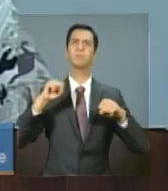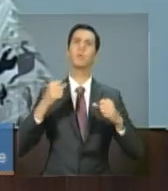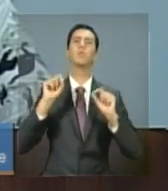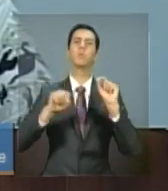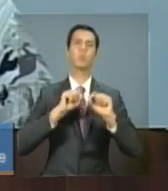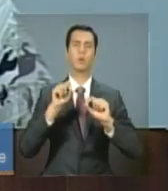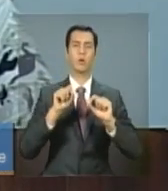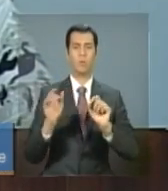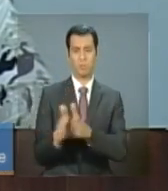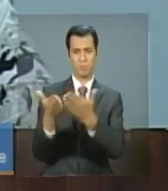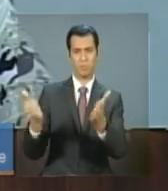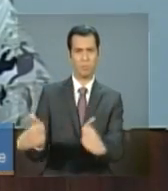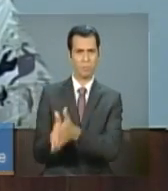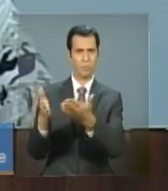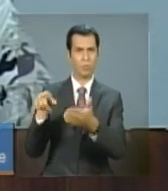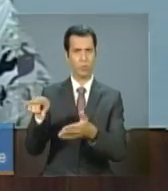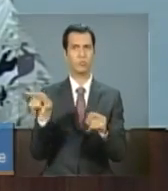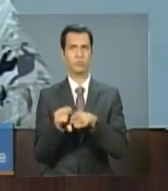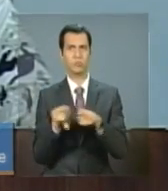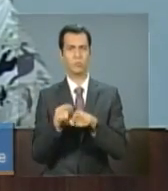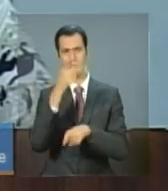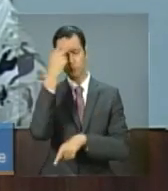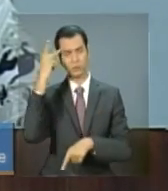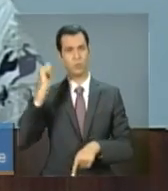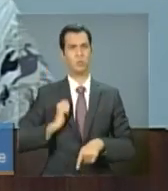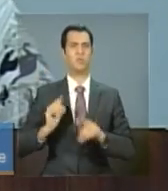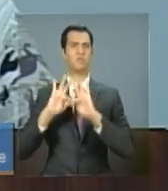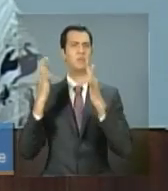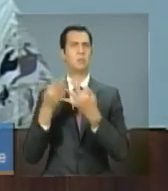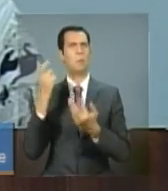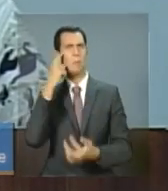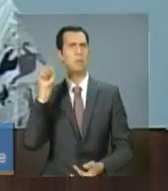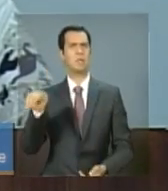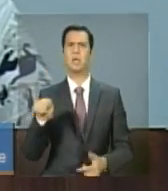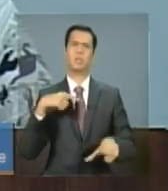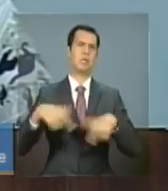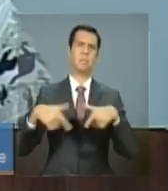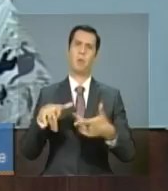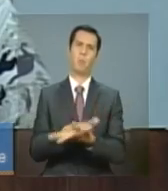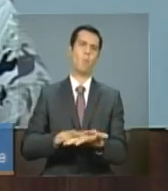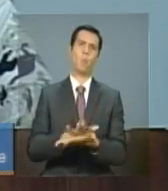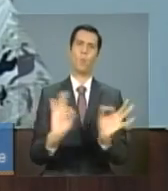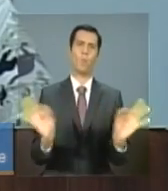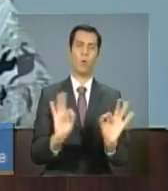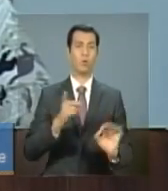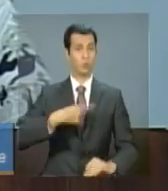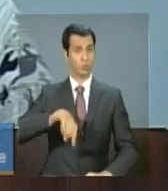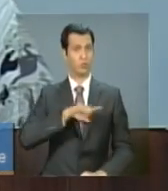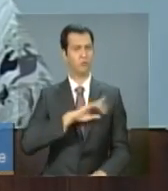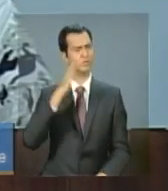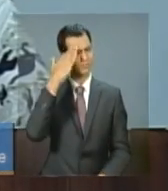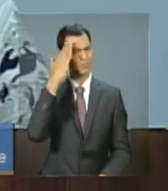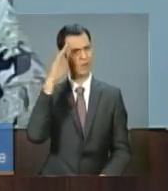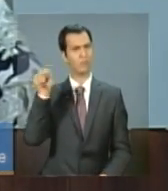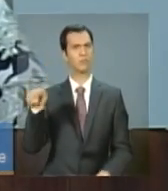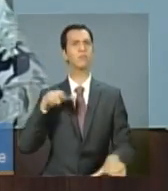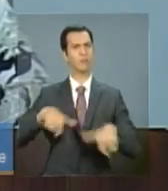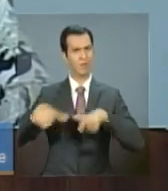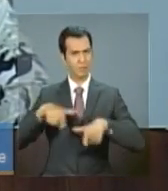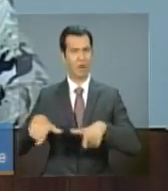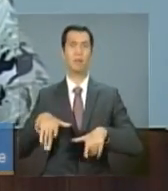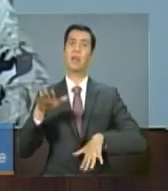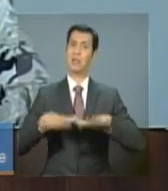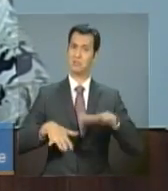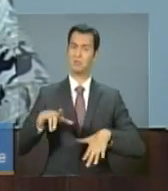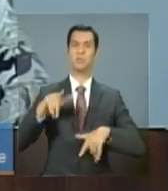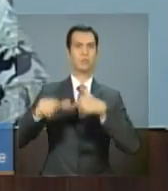extrema pobreza e a população que recebe Bolsa Família não trabalha. Nós, gestores públicos, sabemos que elas trabalham, trabalham muito, muitas vezes trabalham